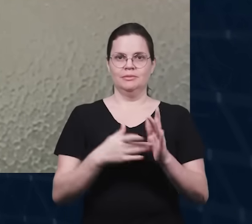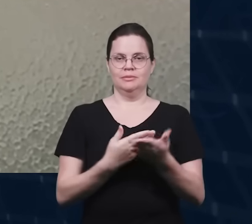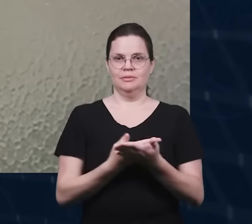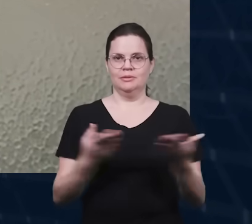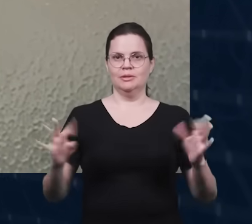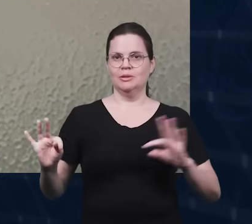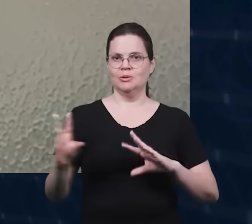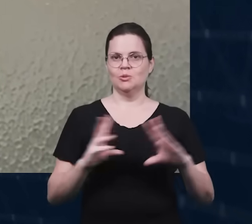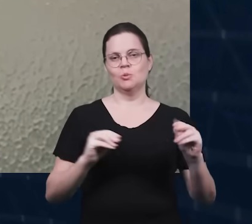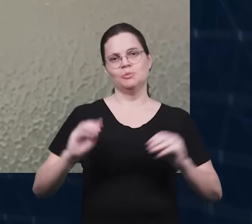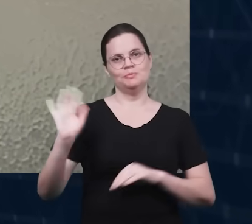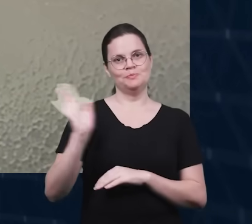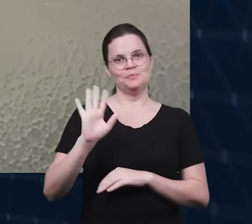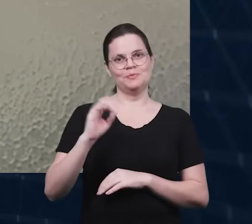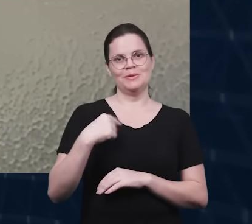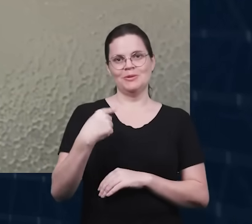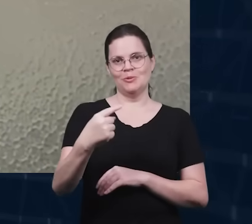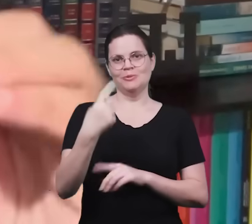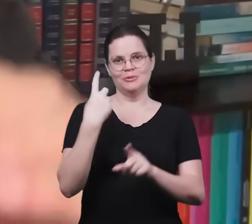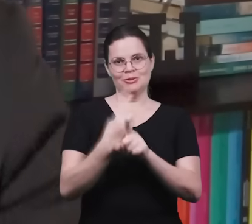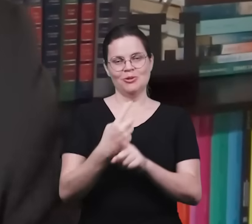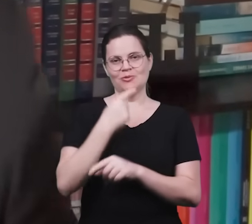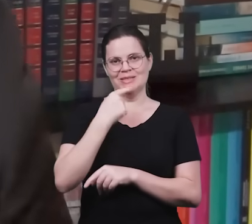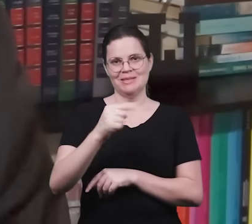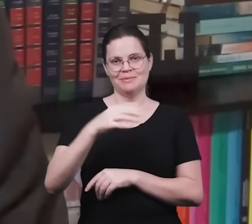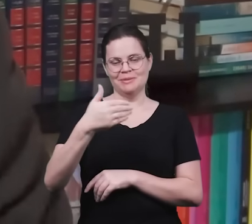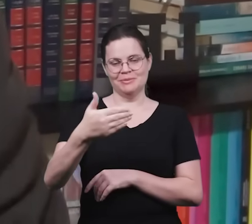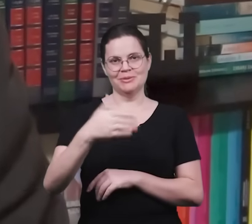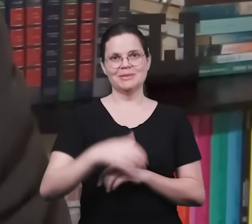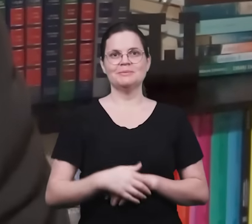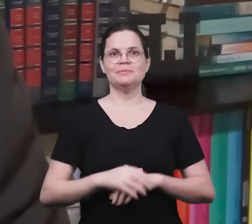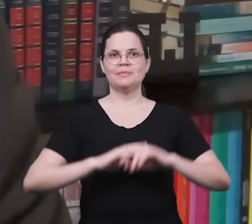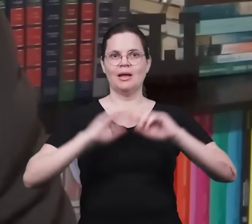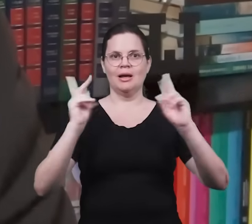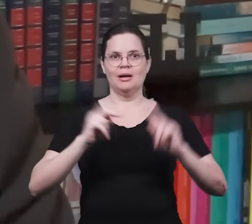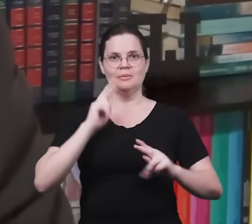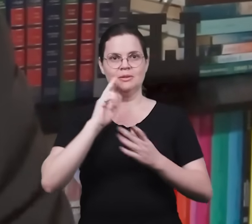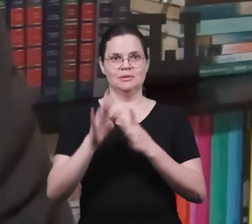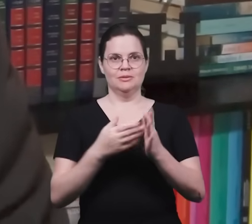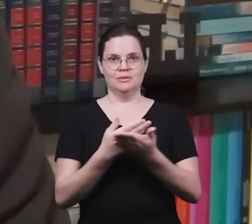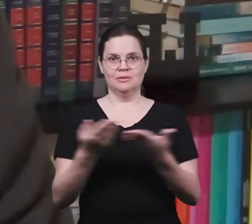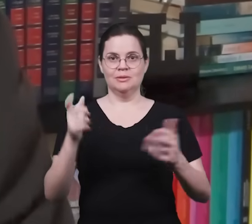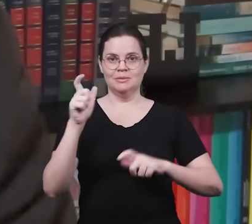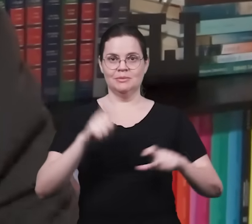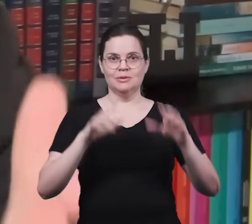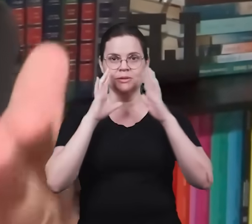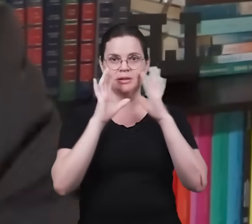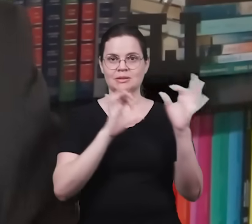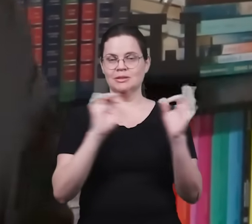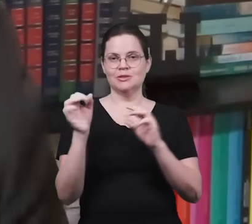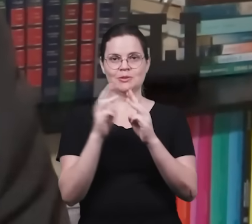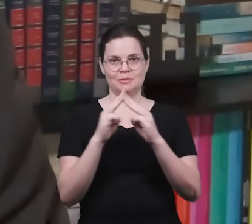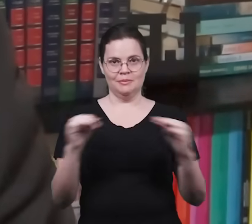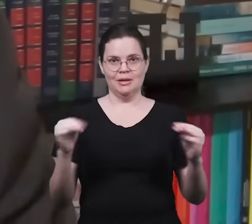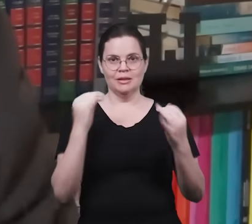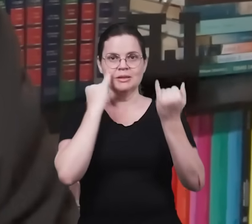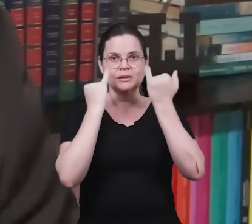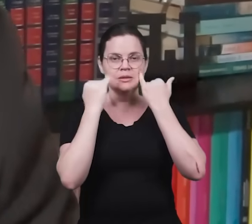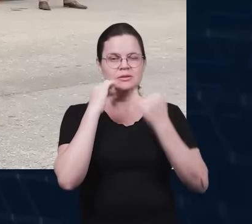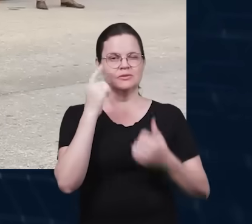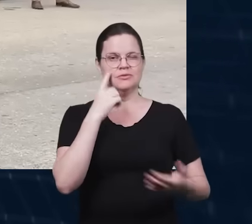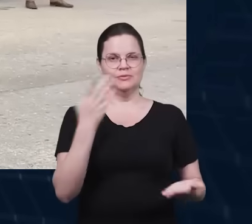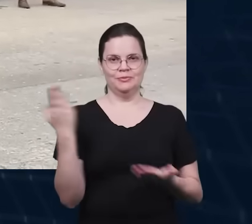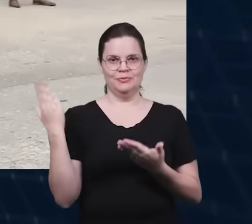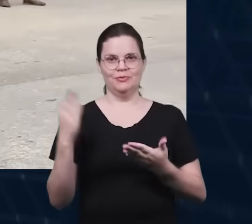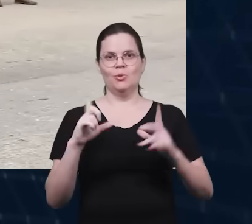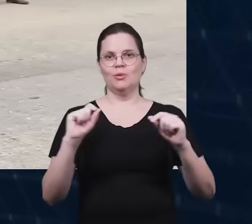a todos e até semana que vem. A paz do Senhor, Natália, e a todos os irmãos que nos acompanham no Mana News. Seguem os nossos destaques.